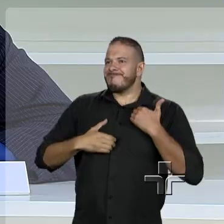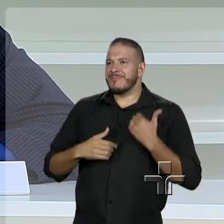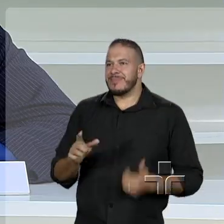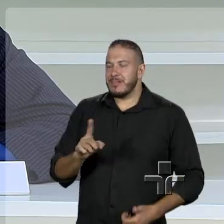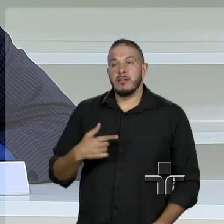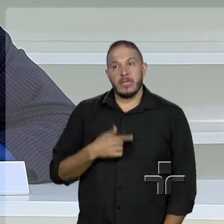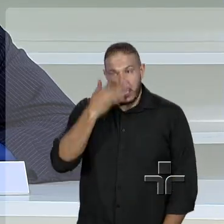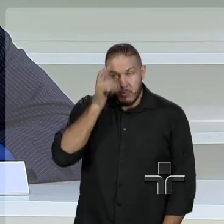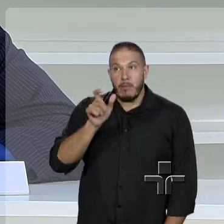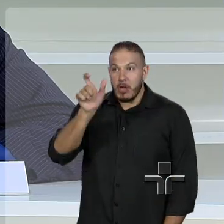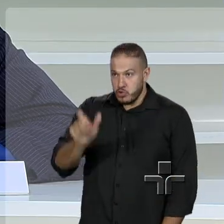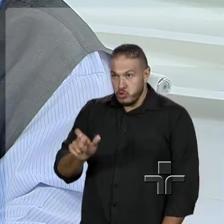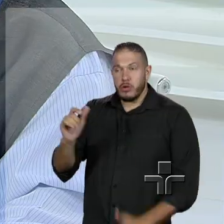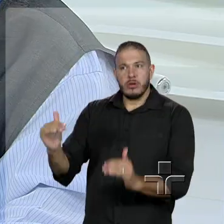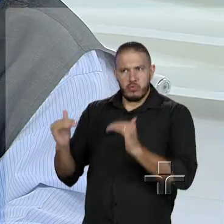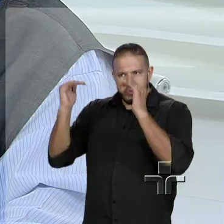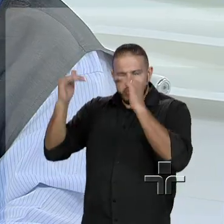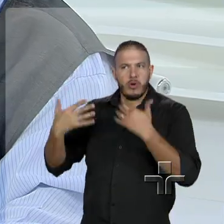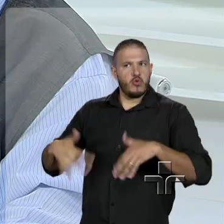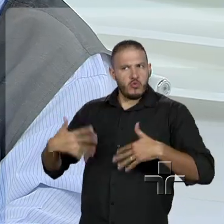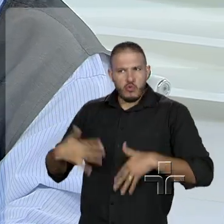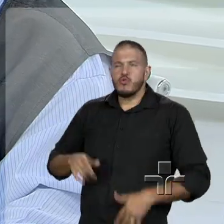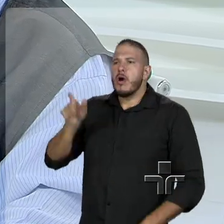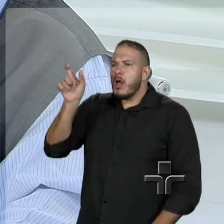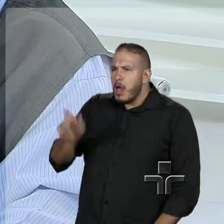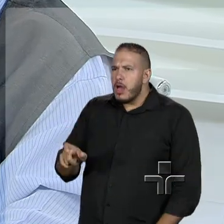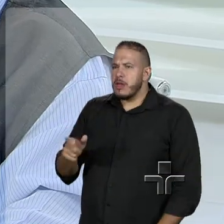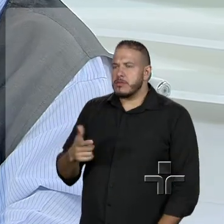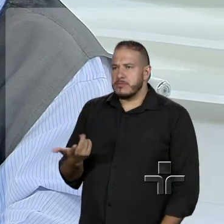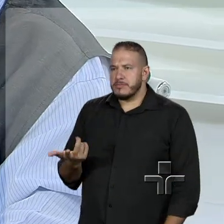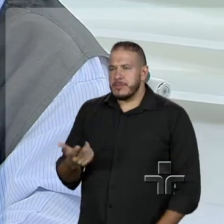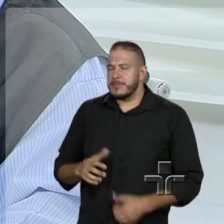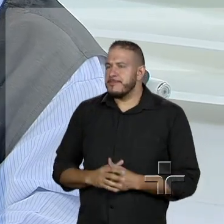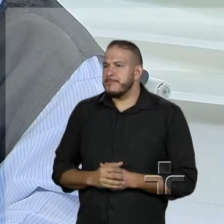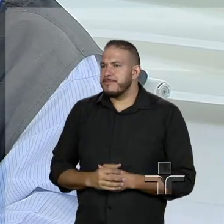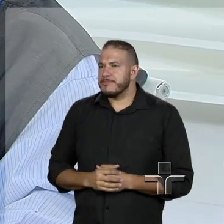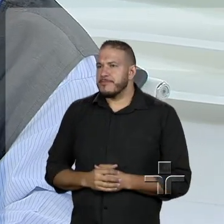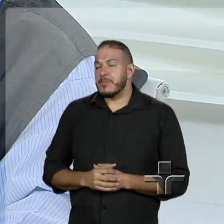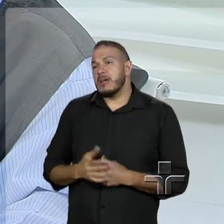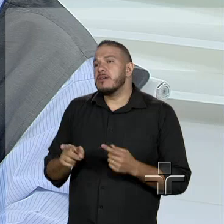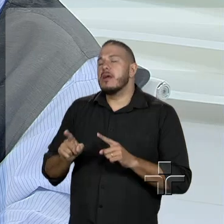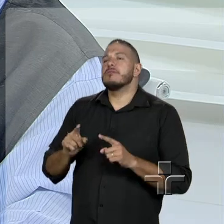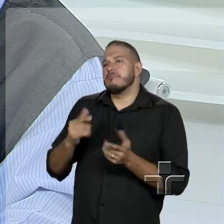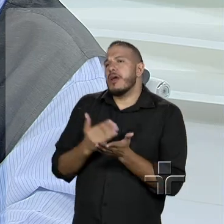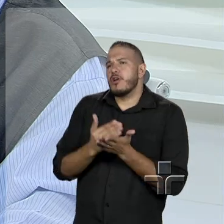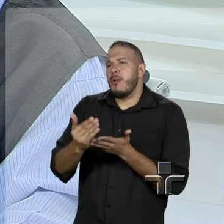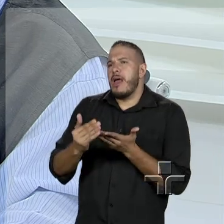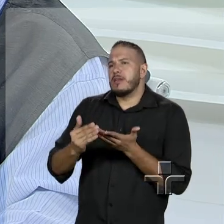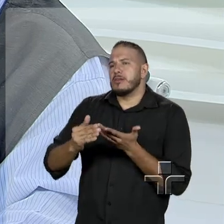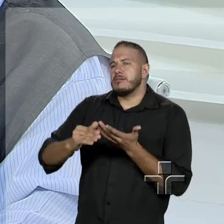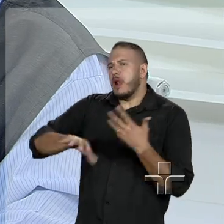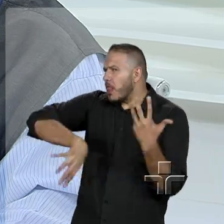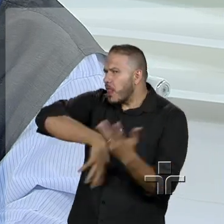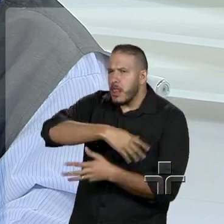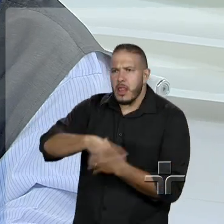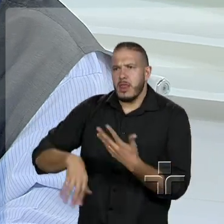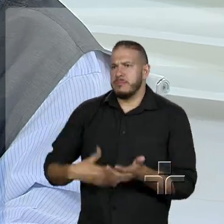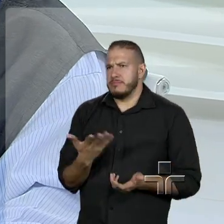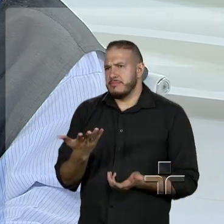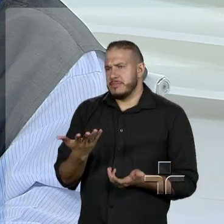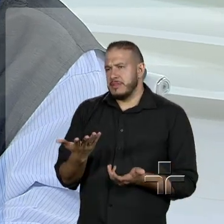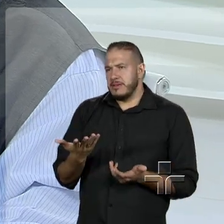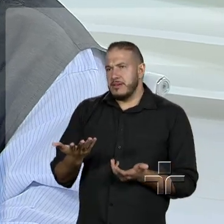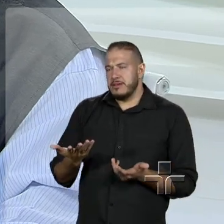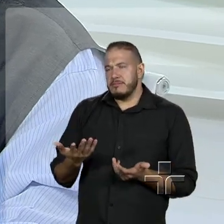uma pessoa de altíssima qualidade. Você nomeia um triunvirato. E aí começa uma balbúrdia. Mesmo